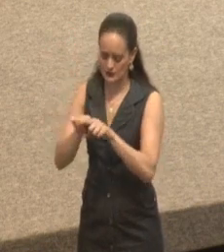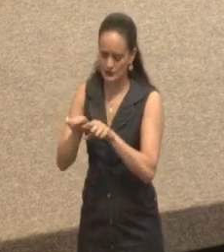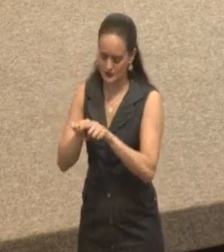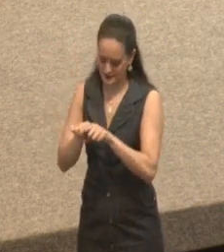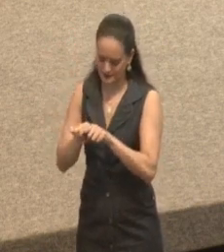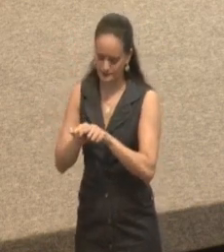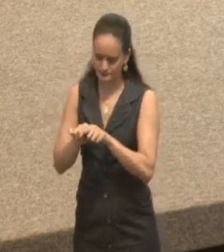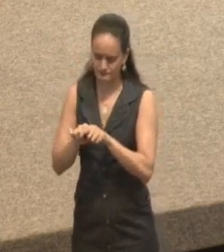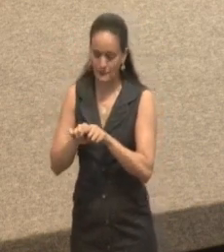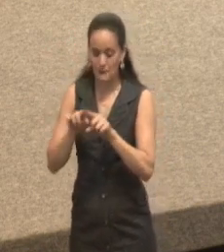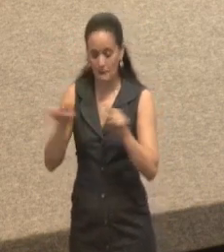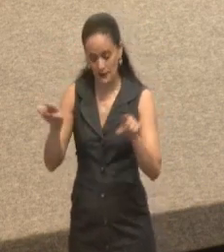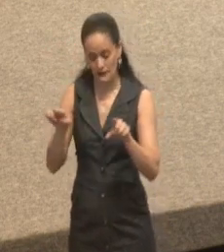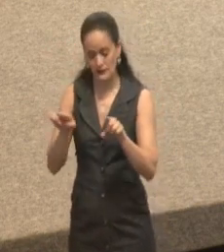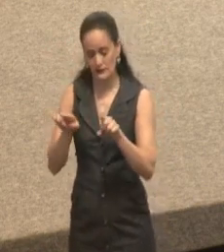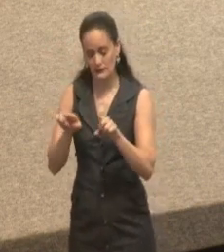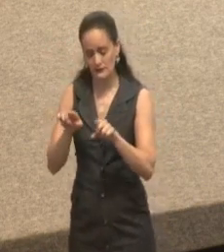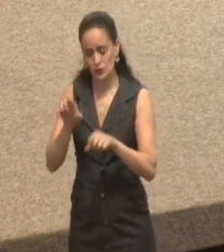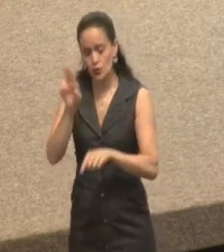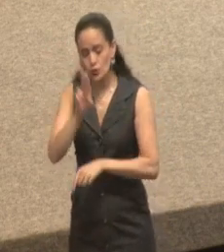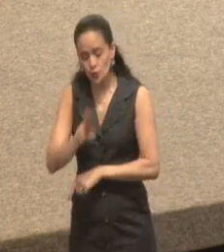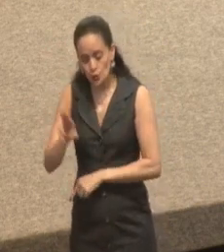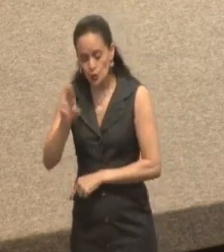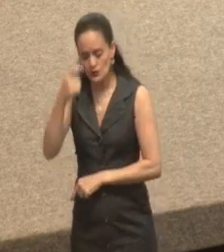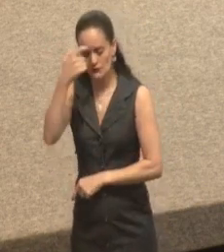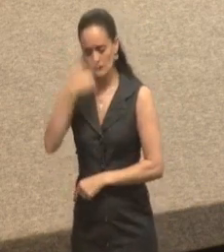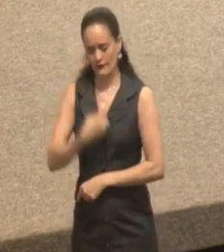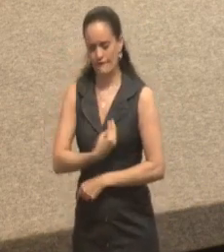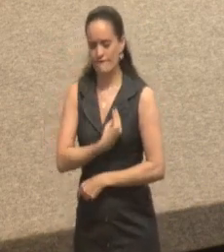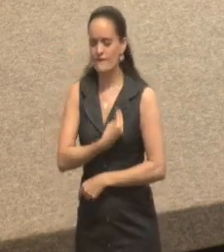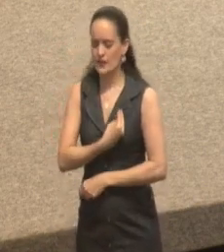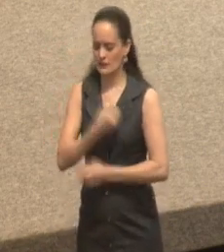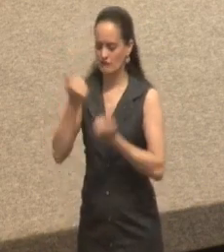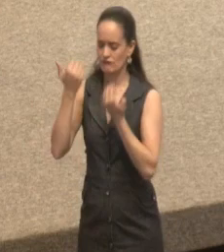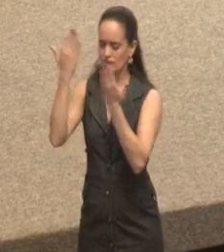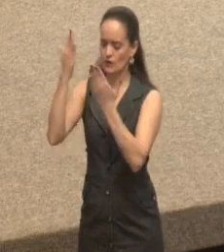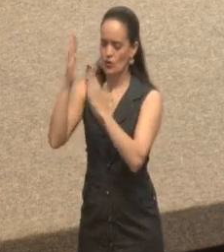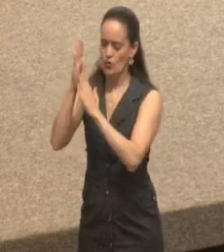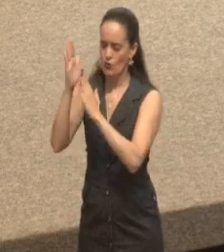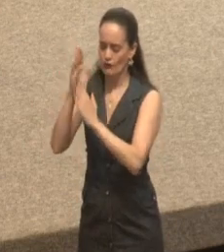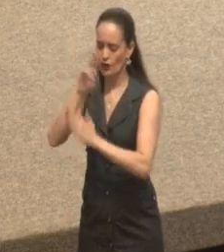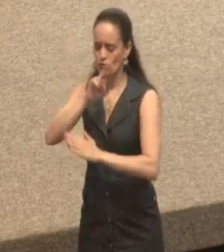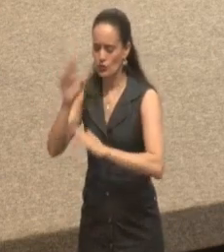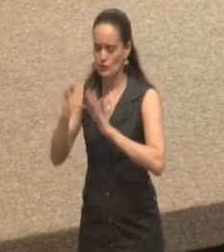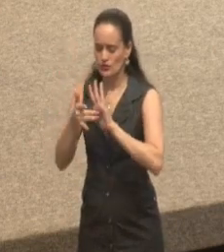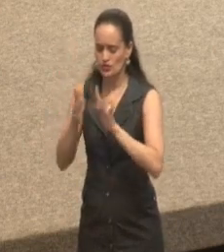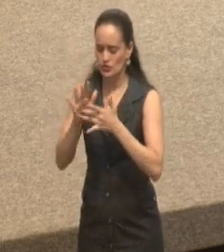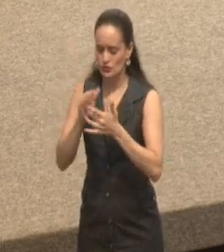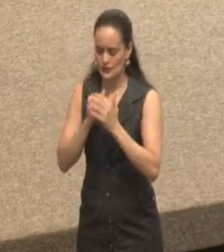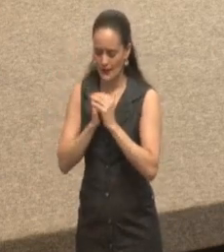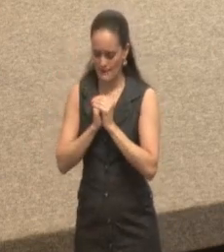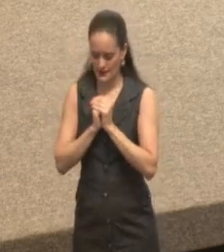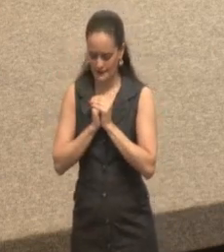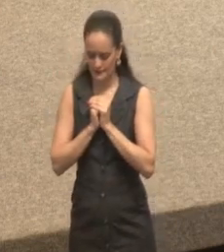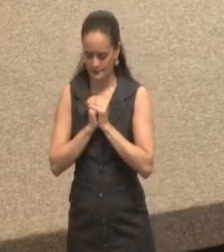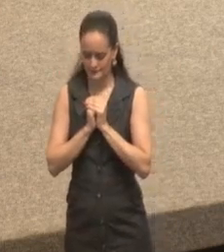Mas queremos também que tu uses as nossas vidas para o teu louvor, em nome de Jesus. Amém.